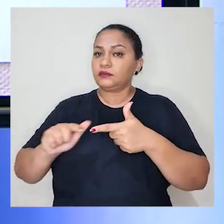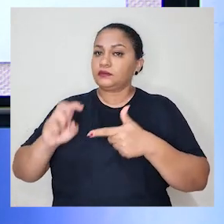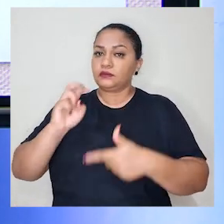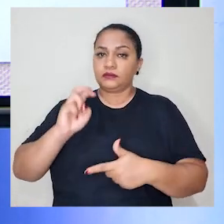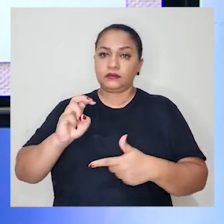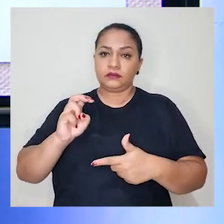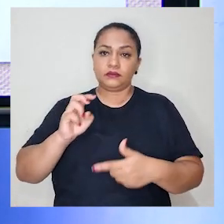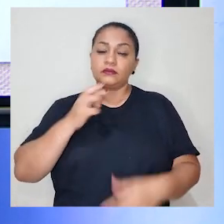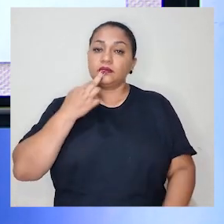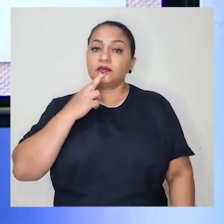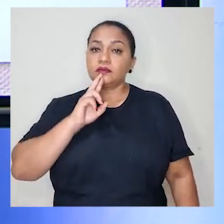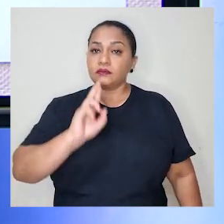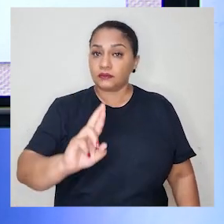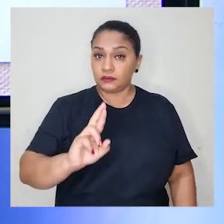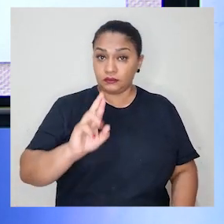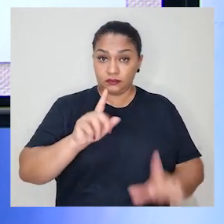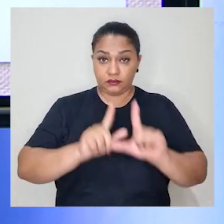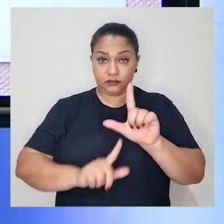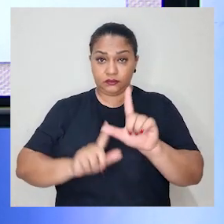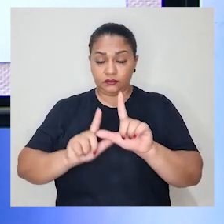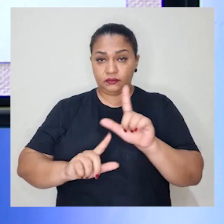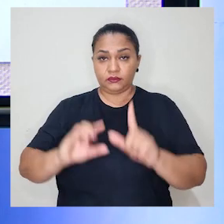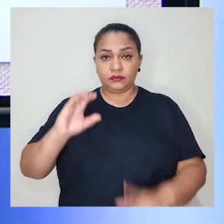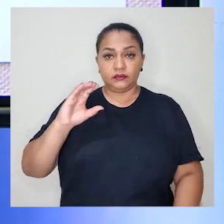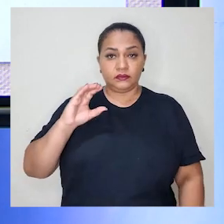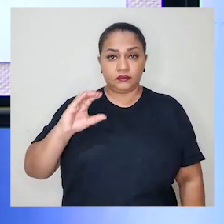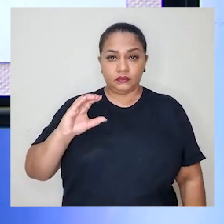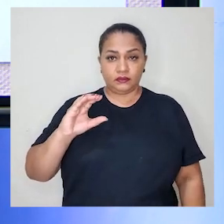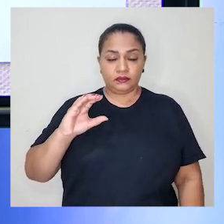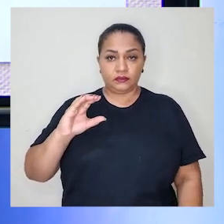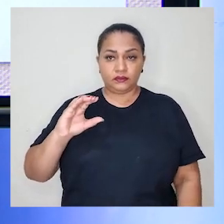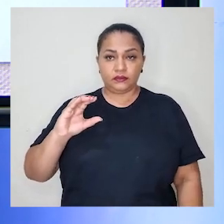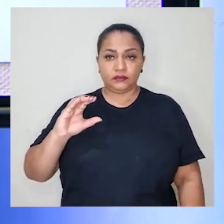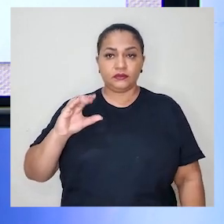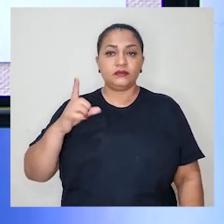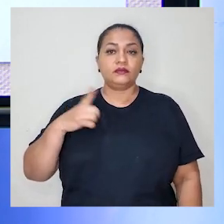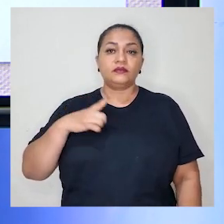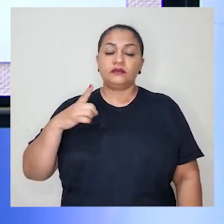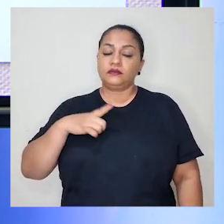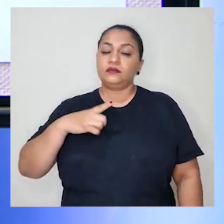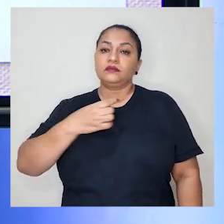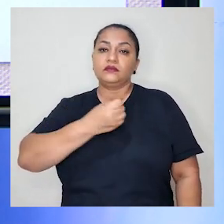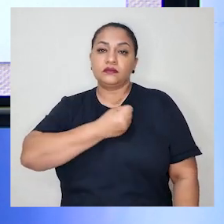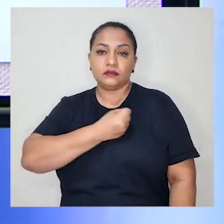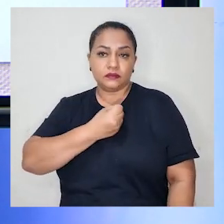Então, a resposta é a letra C. A letra C contém